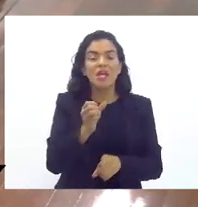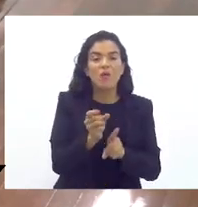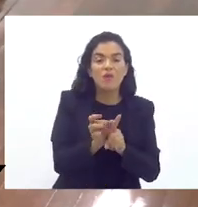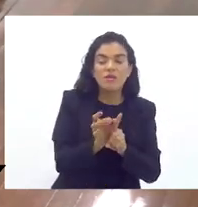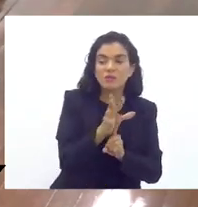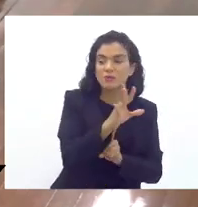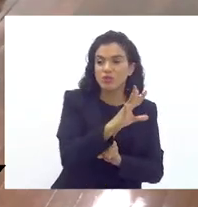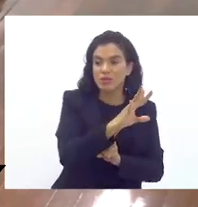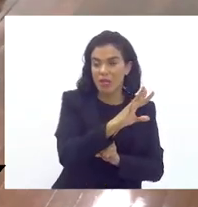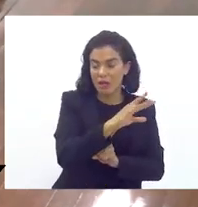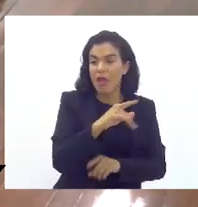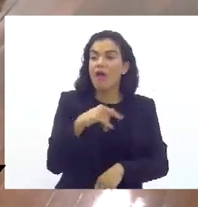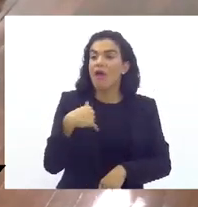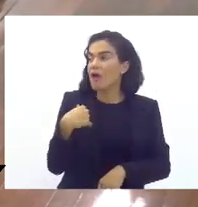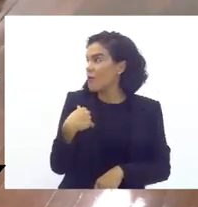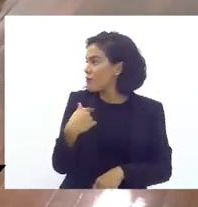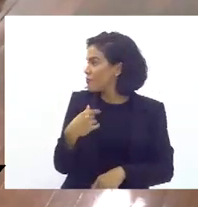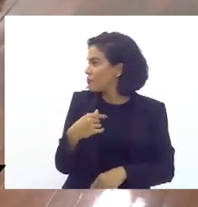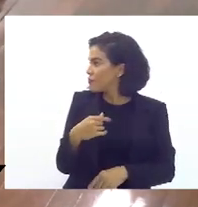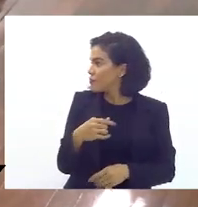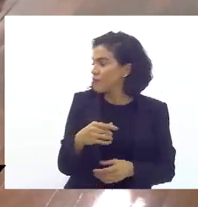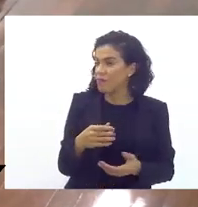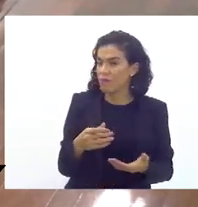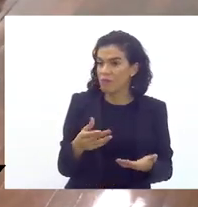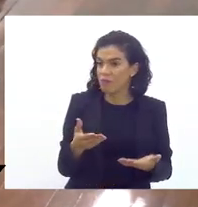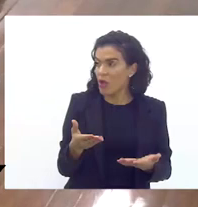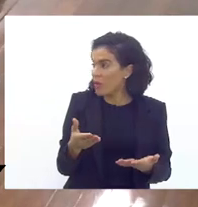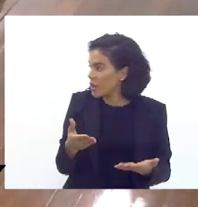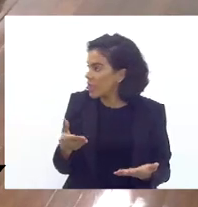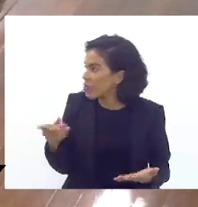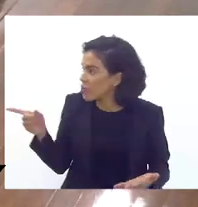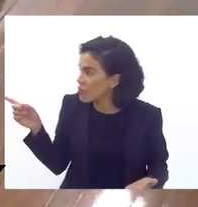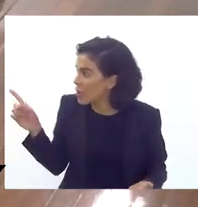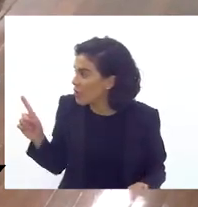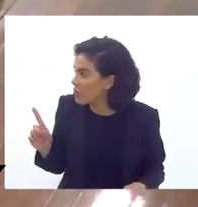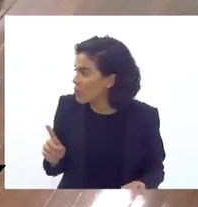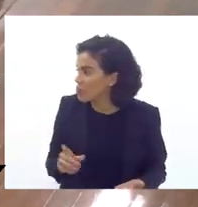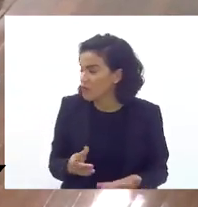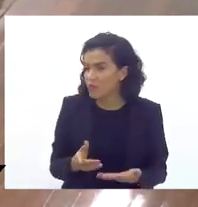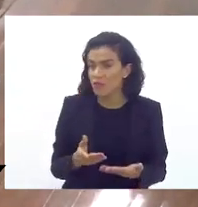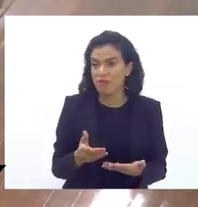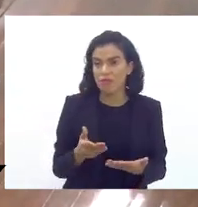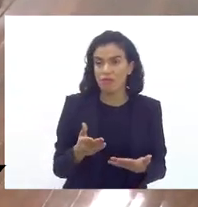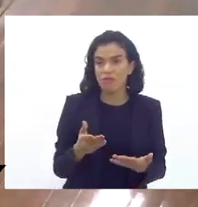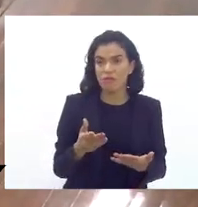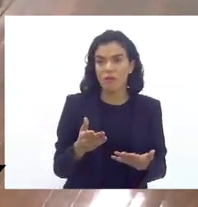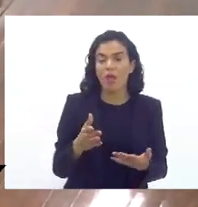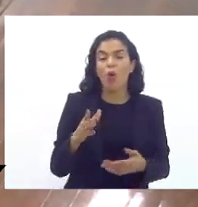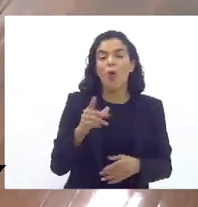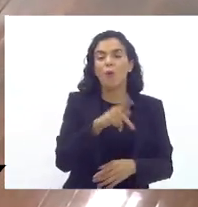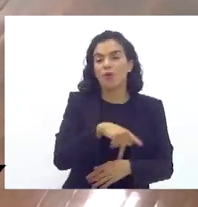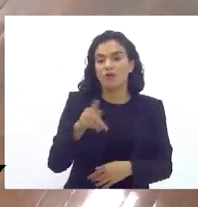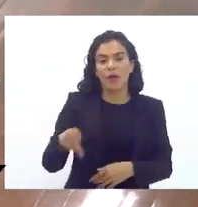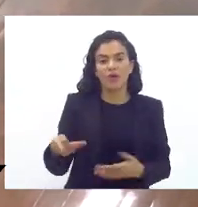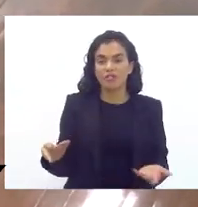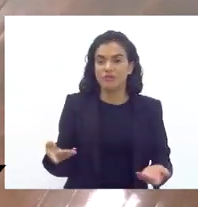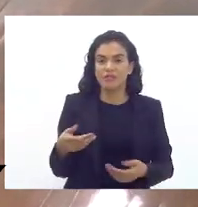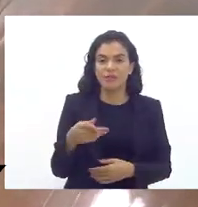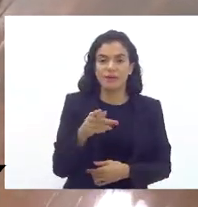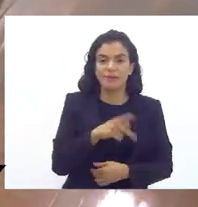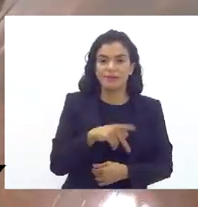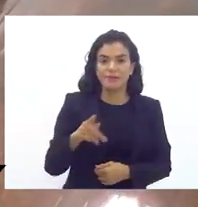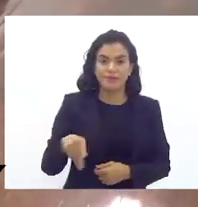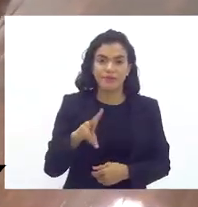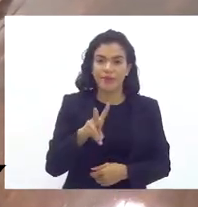ele e nós nos unimos Doutor Ivone Caetano professora Vanda